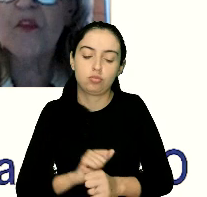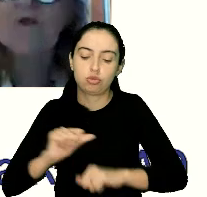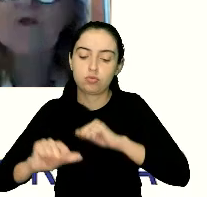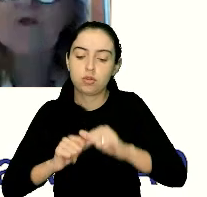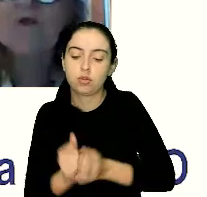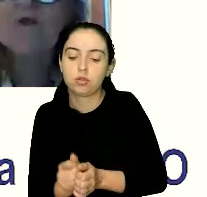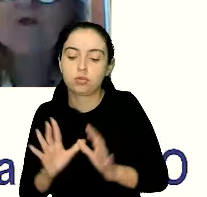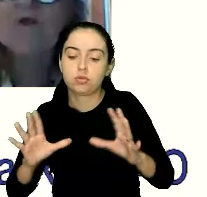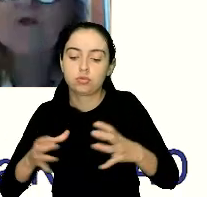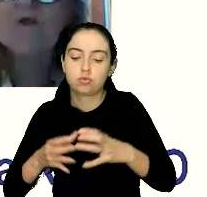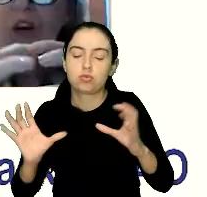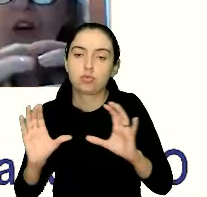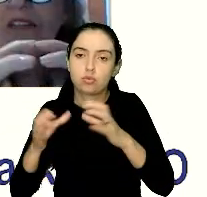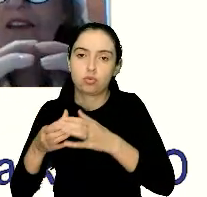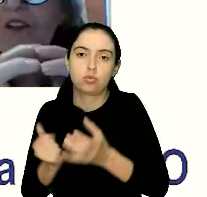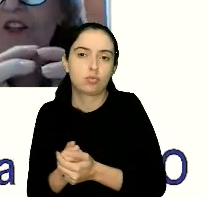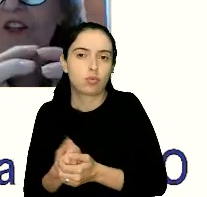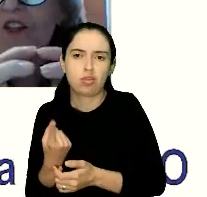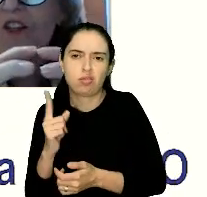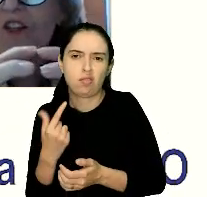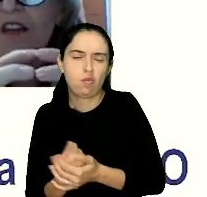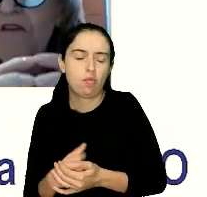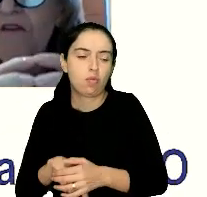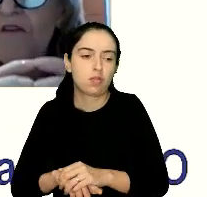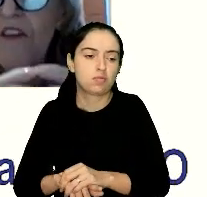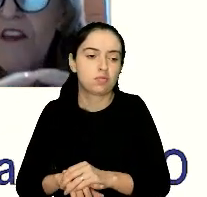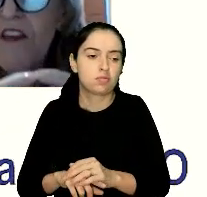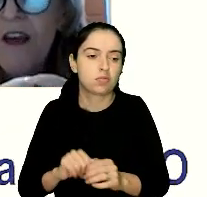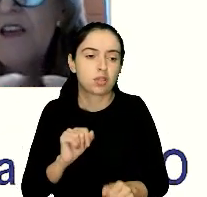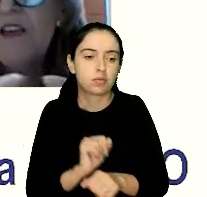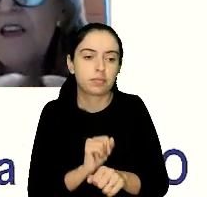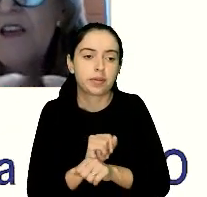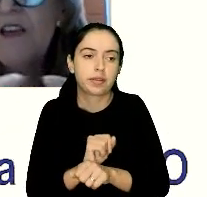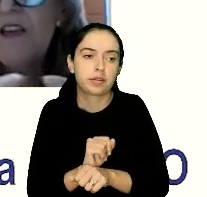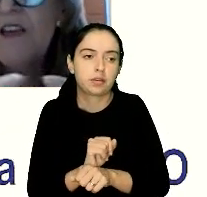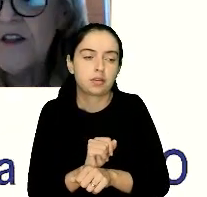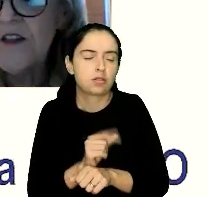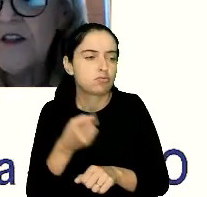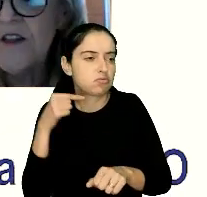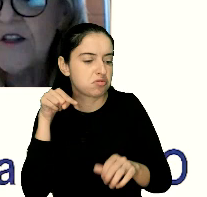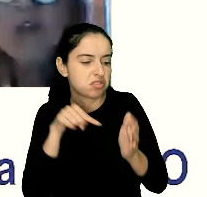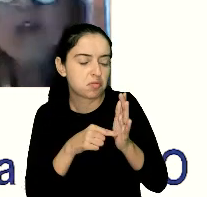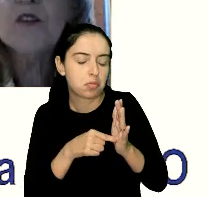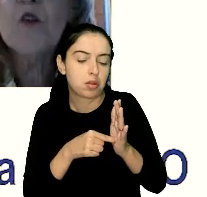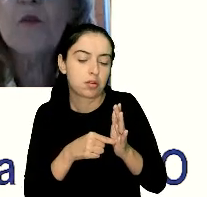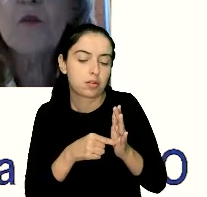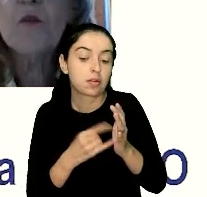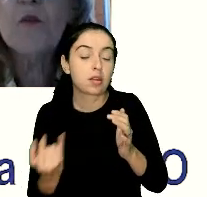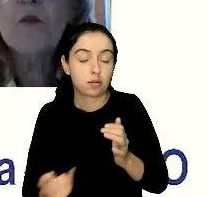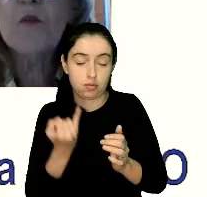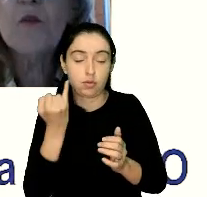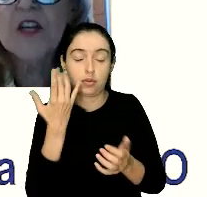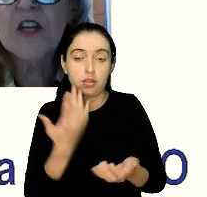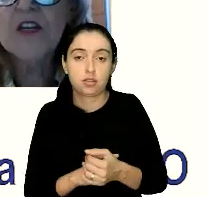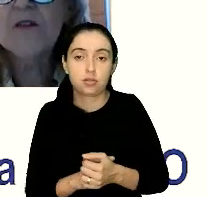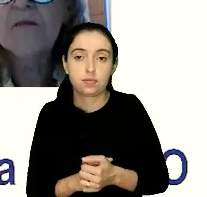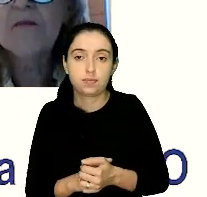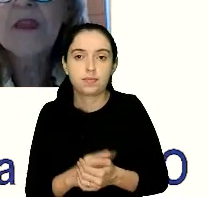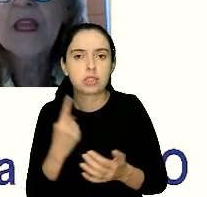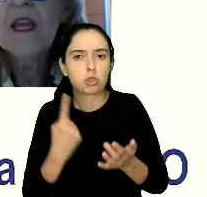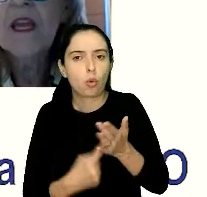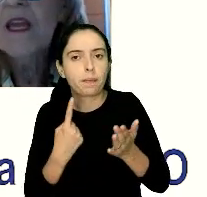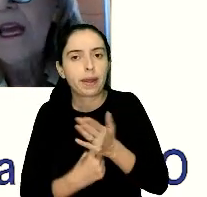circuitos, né? Nós não vamos fazendo que aqueles que a gente tem definem. Isso é muito importante. Se cobrar